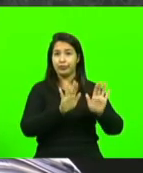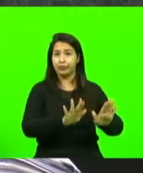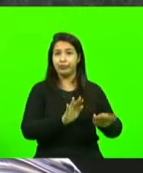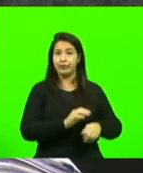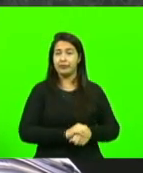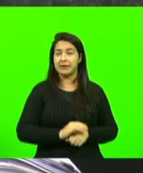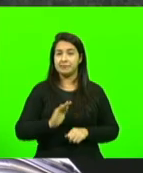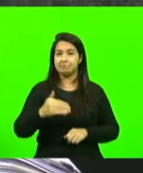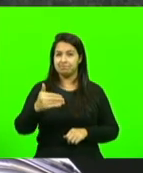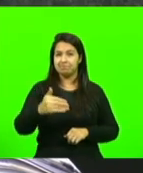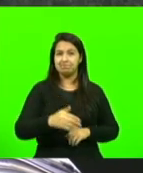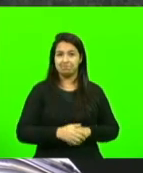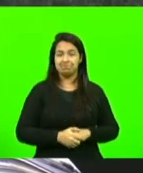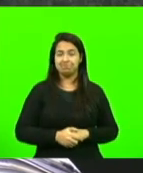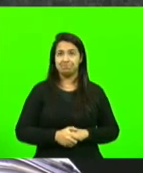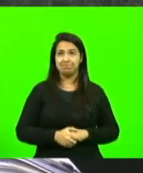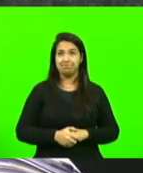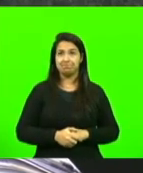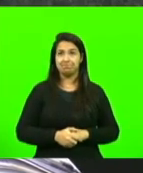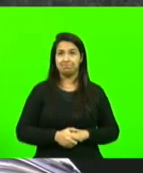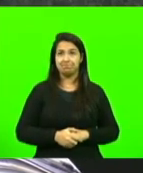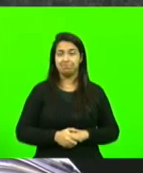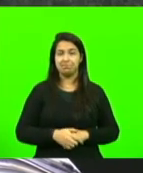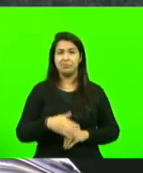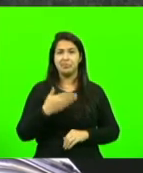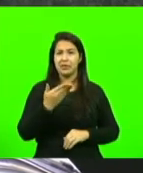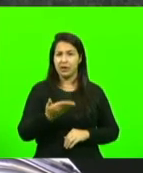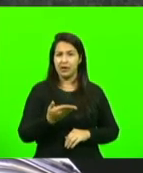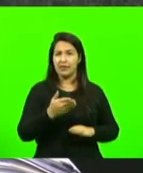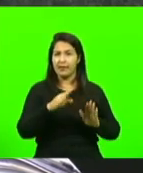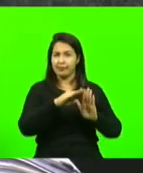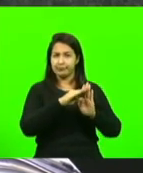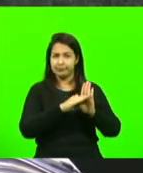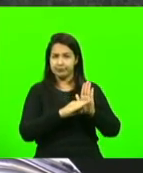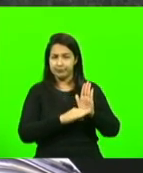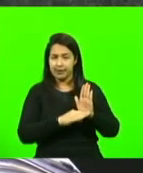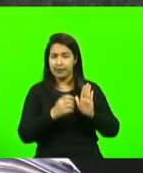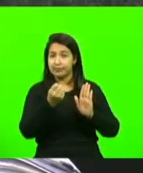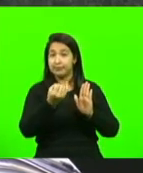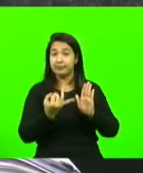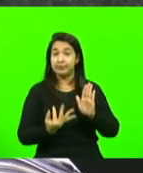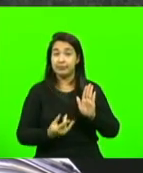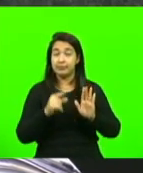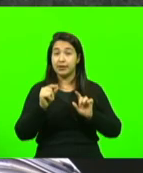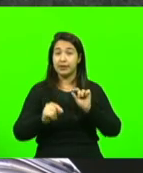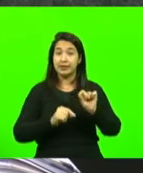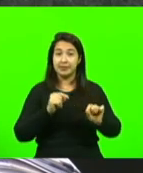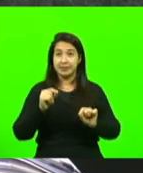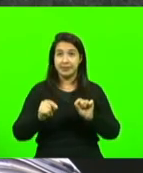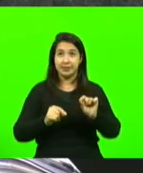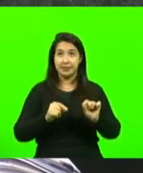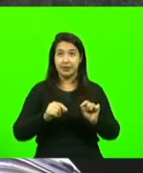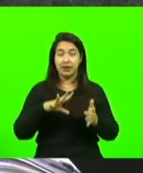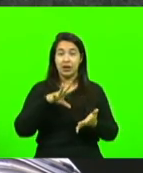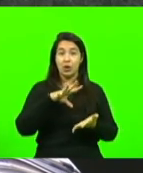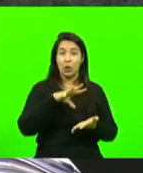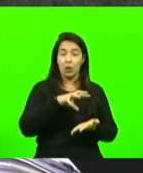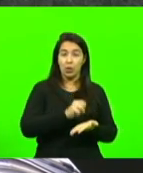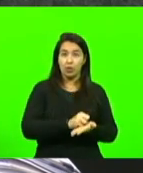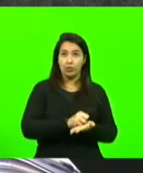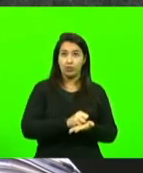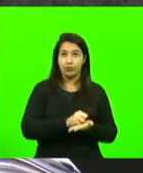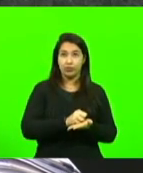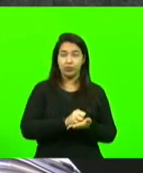dispositivos seguintes e entre esse ferramental está os pais com pratos